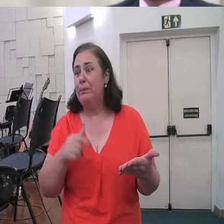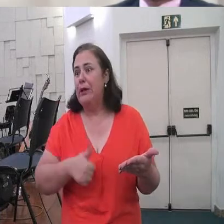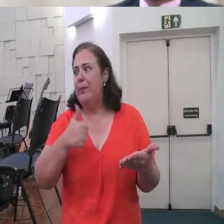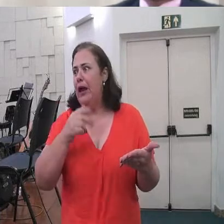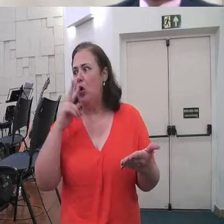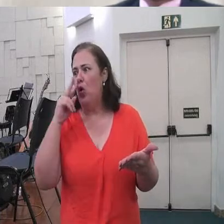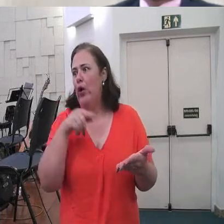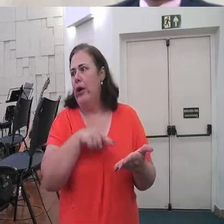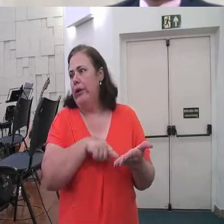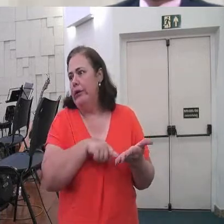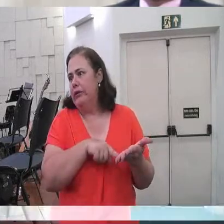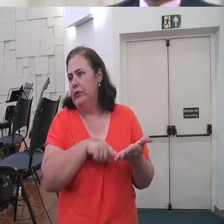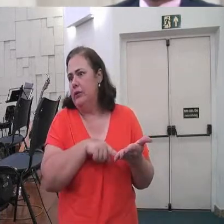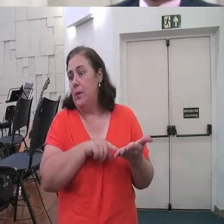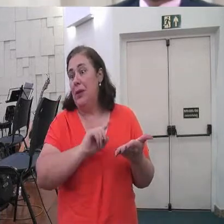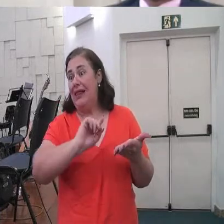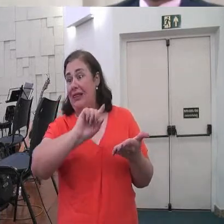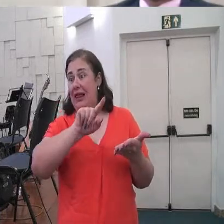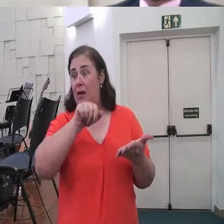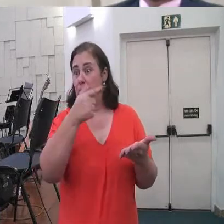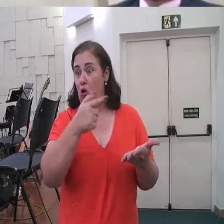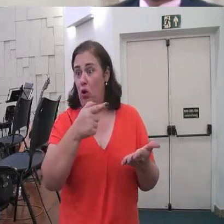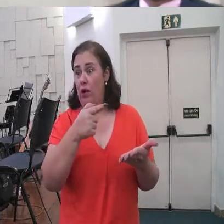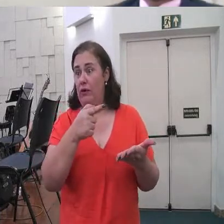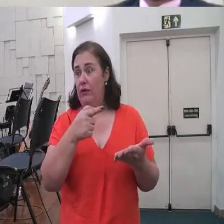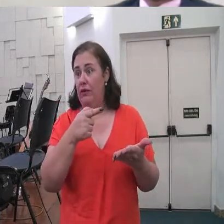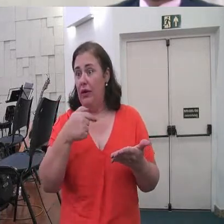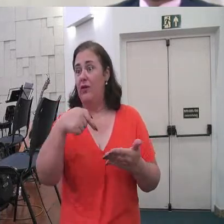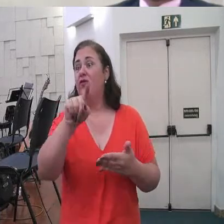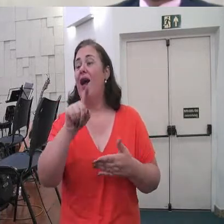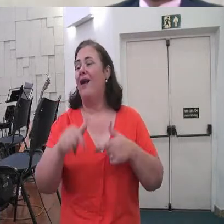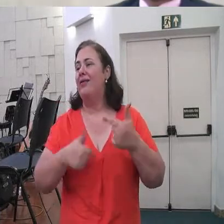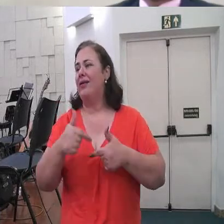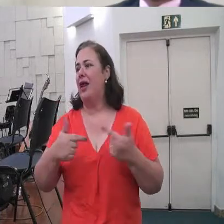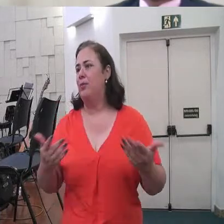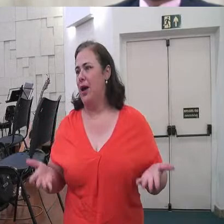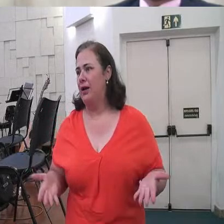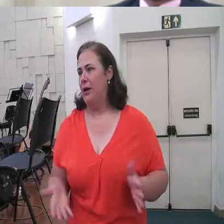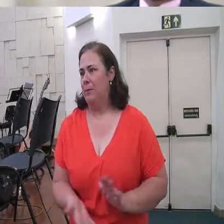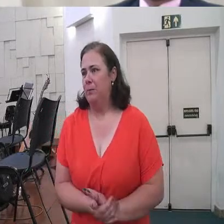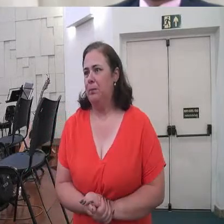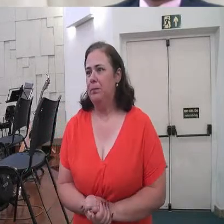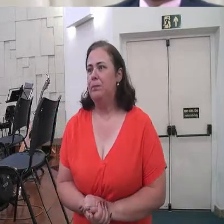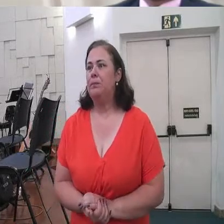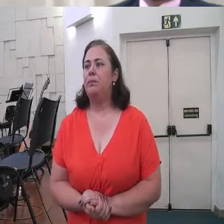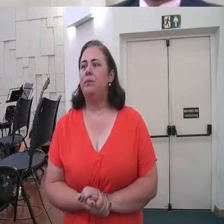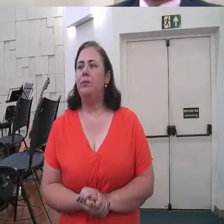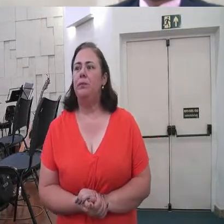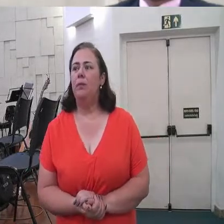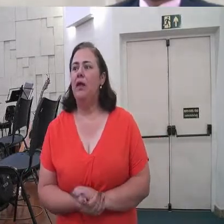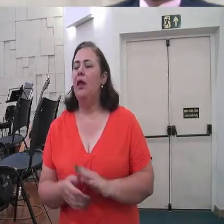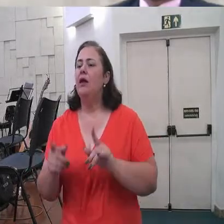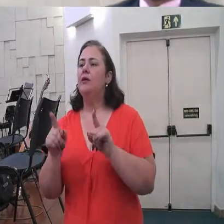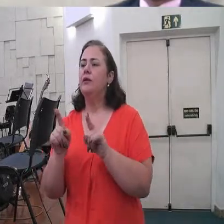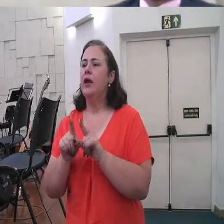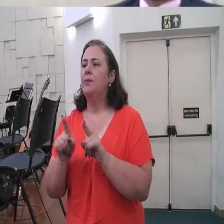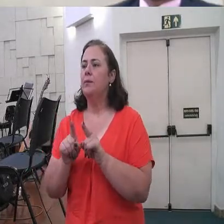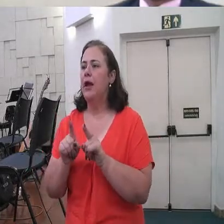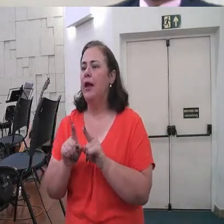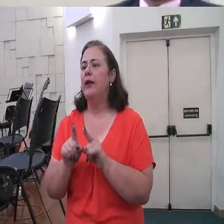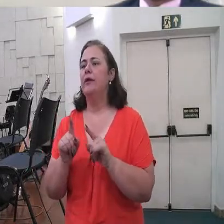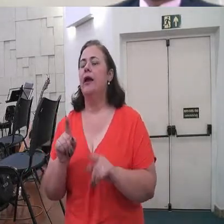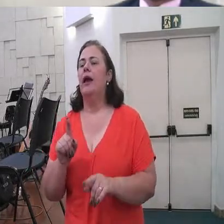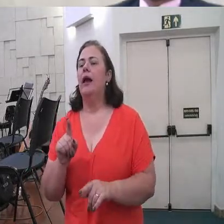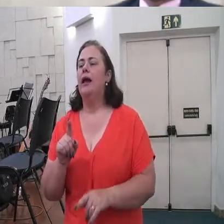hereditária. Isso é impossível, mas na verdade poderíamos classificar assim. É aquela fé que é